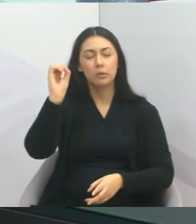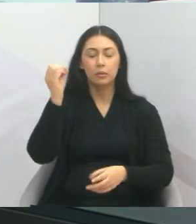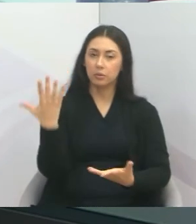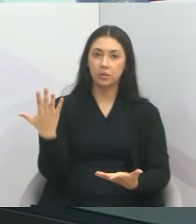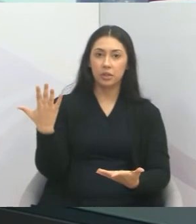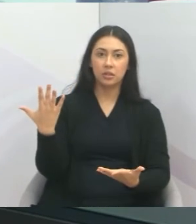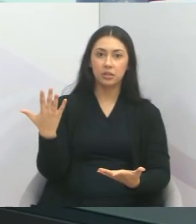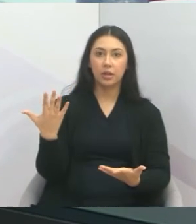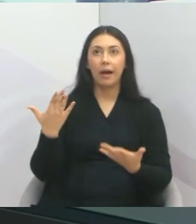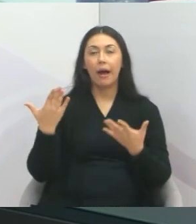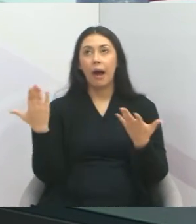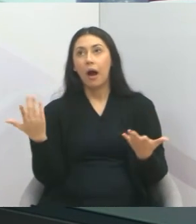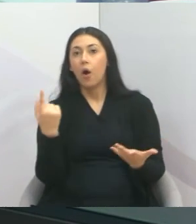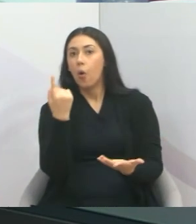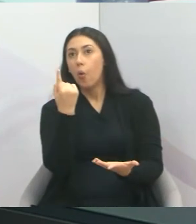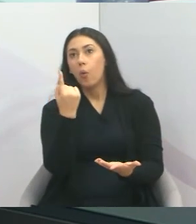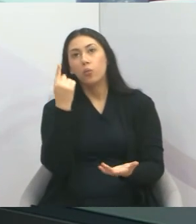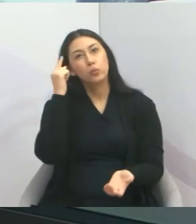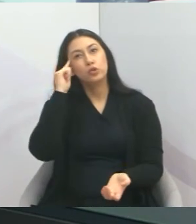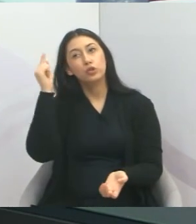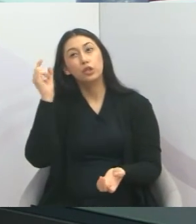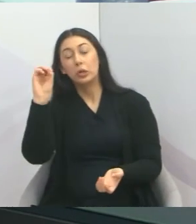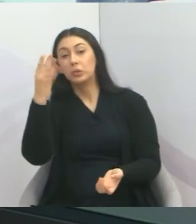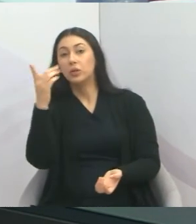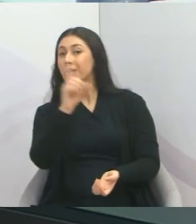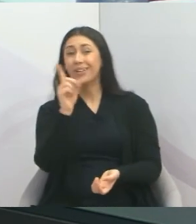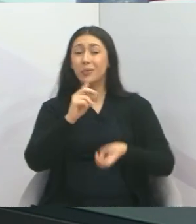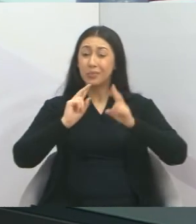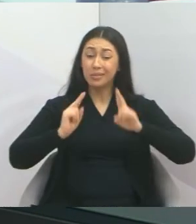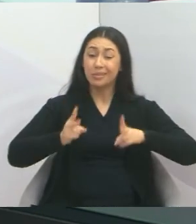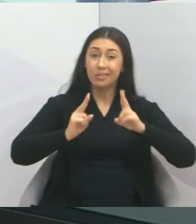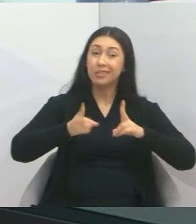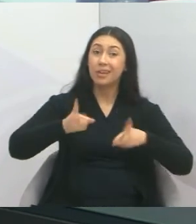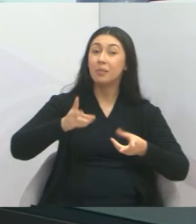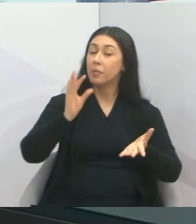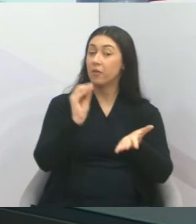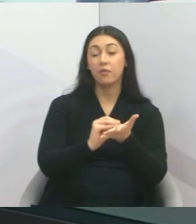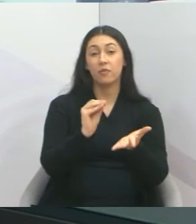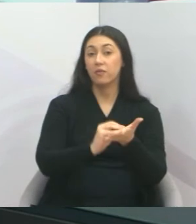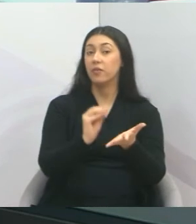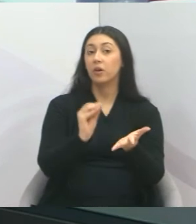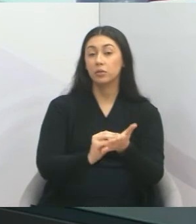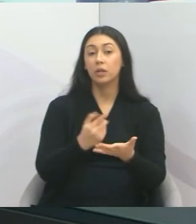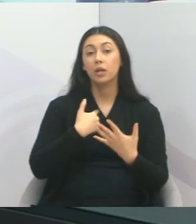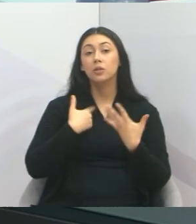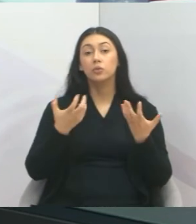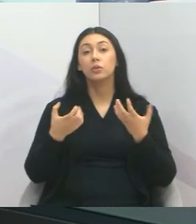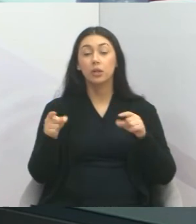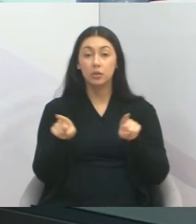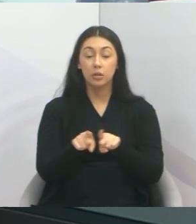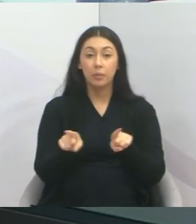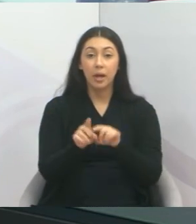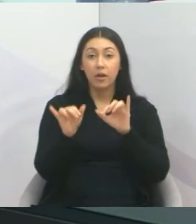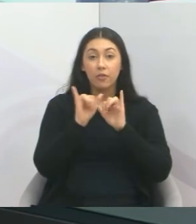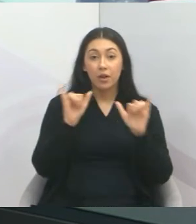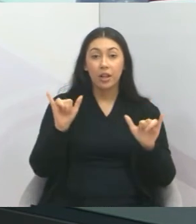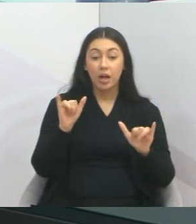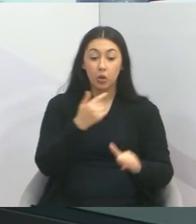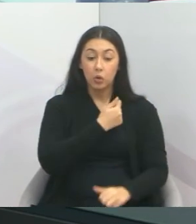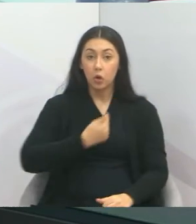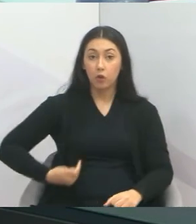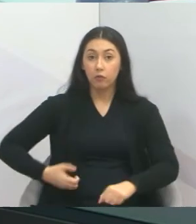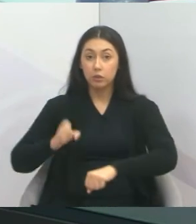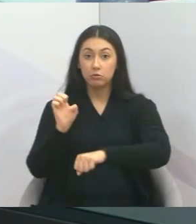não é uma coisa isolada rotineiramente e eu quero aqui também falar do Governo do